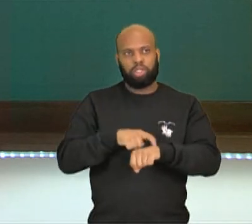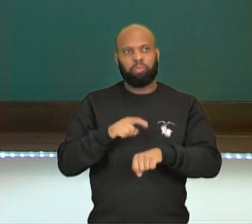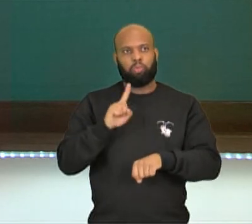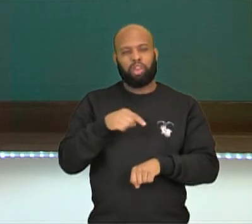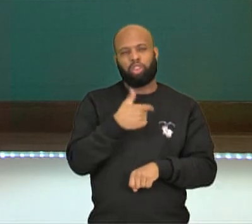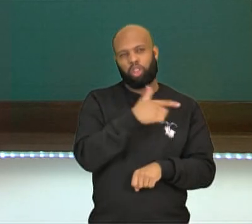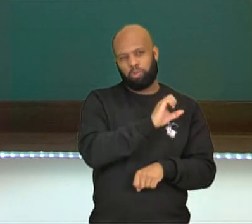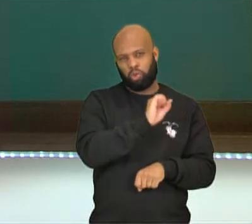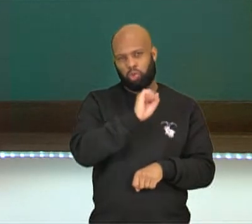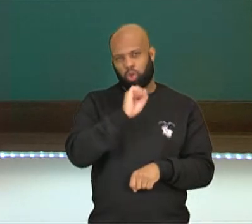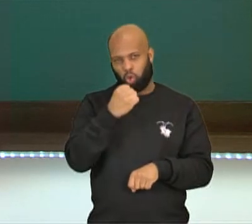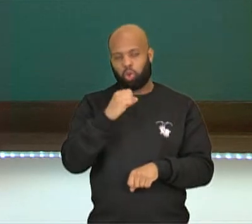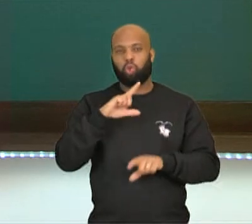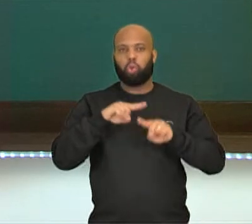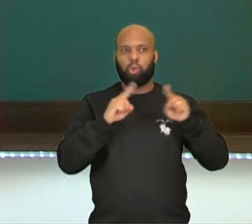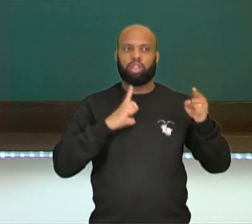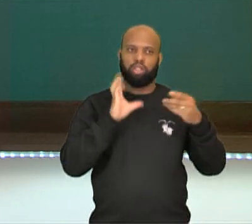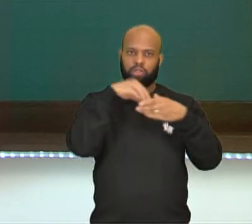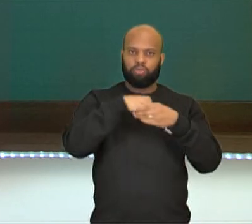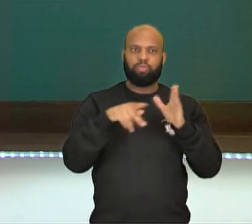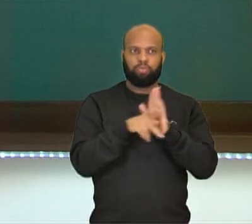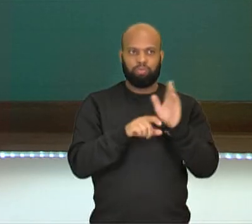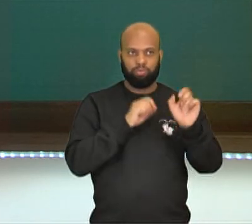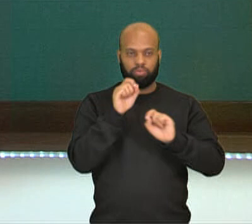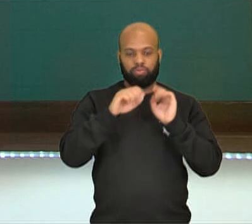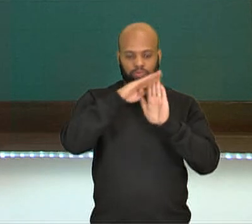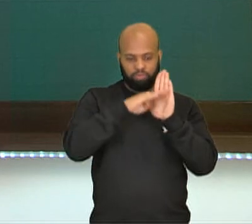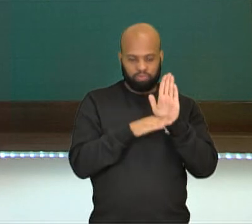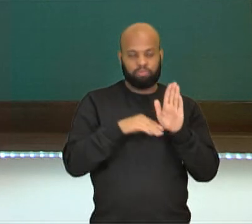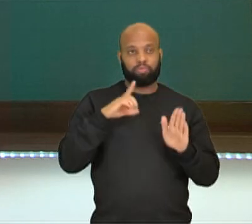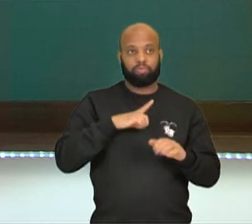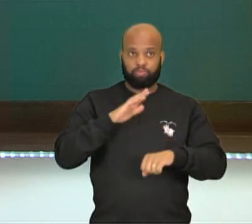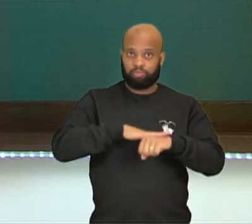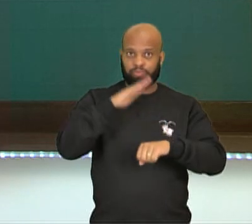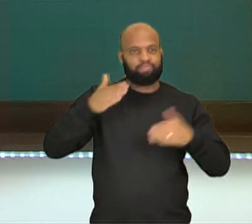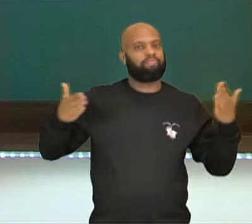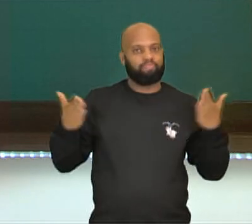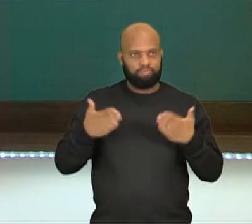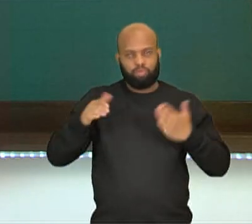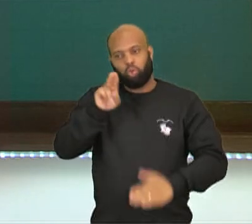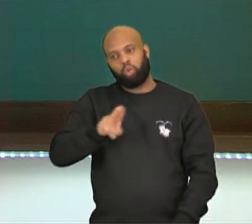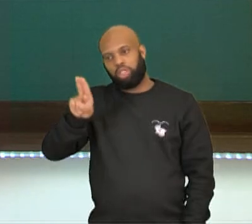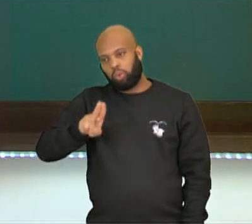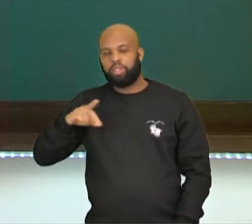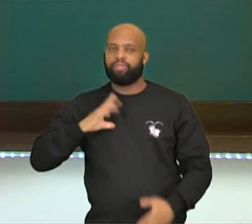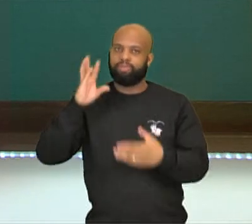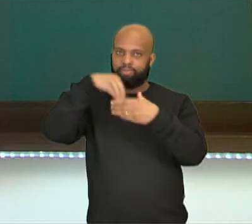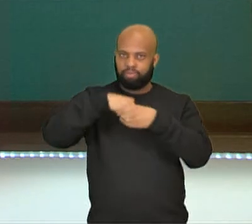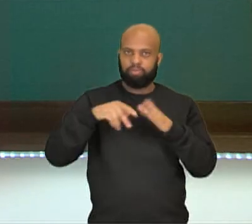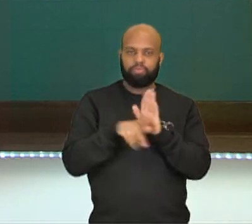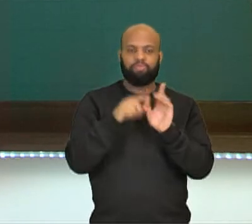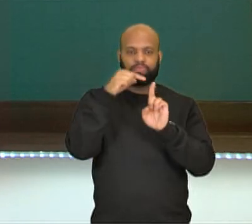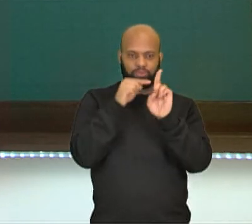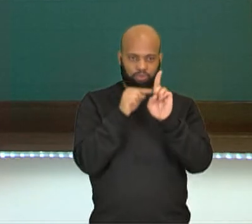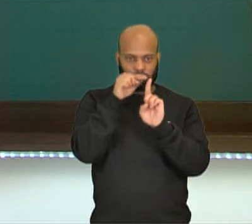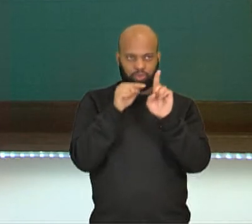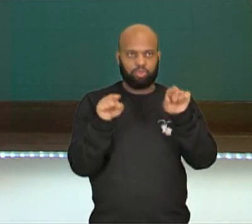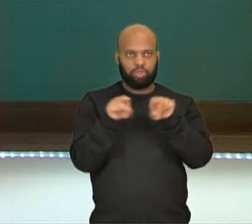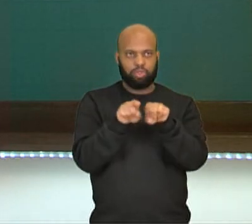tempo, mas que está dentro das nossas diretrizes, que cada vez mais ela está se tornando incluída nessas